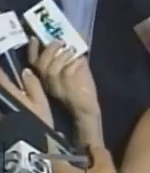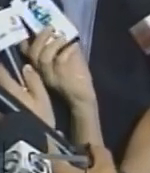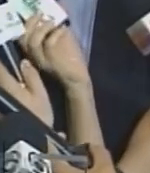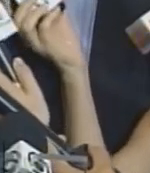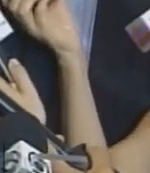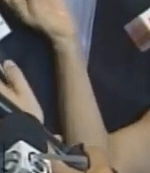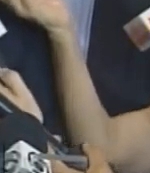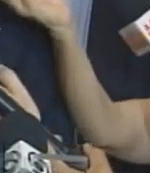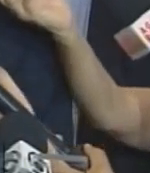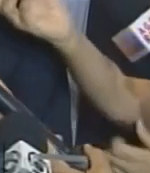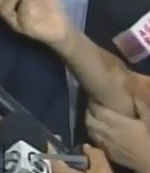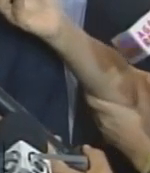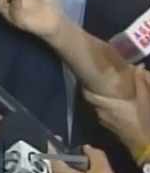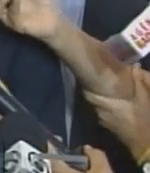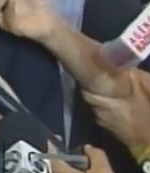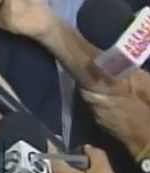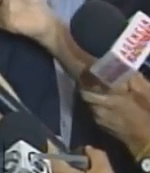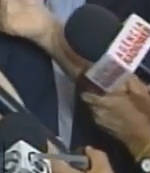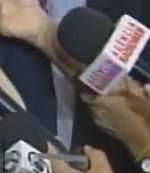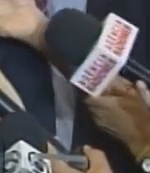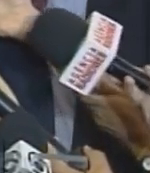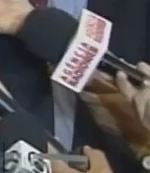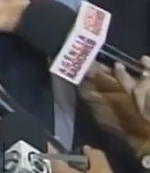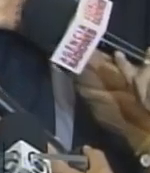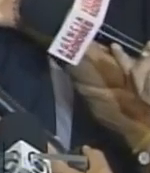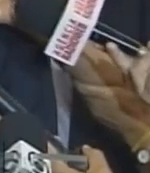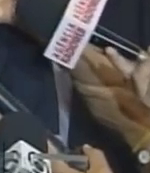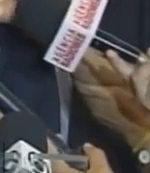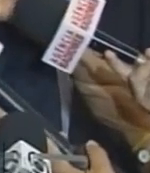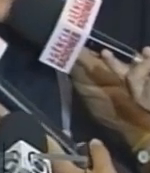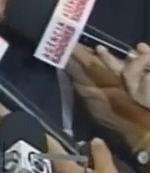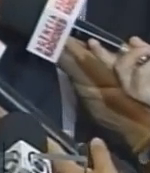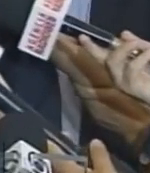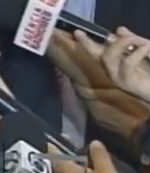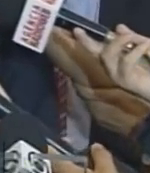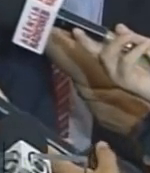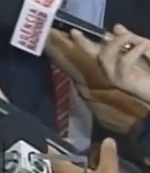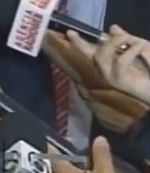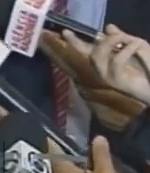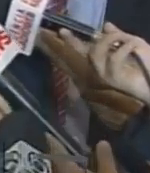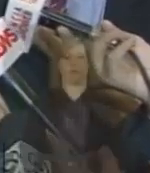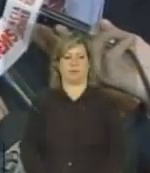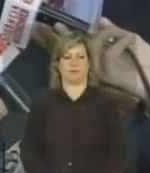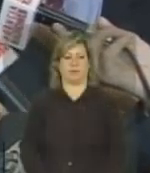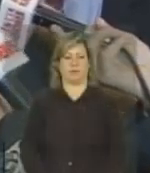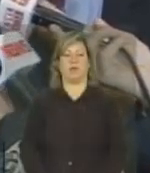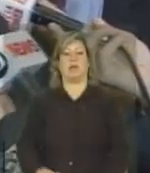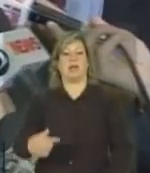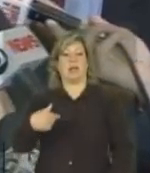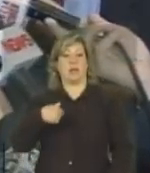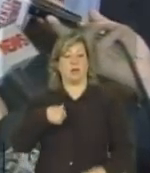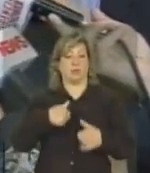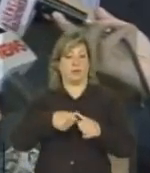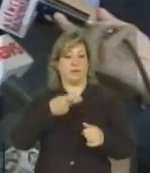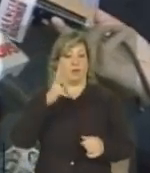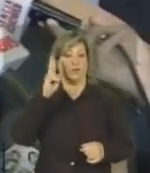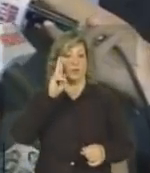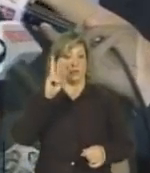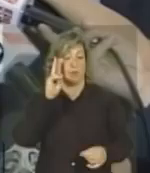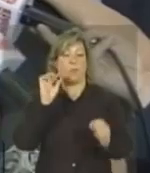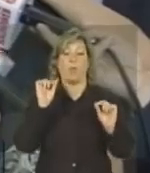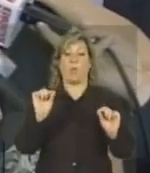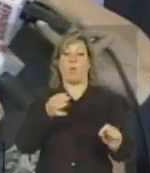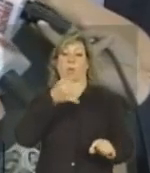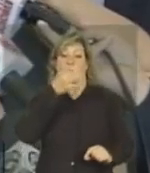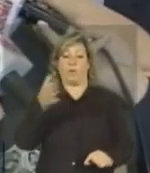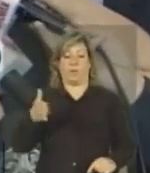Drogas já falou que seria uma grande bobagem classificar o crack de epidemia. O governo mudou a avaliação sobre a droga? Não, eu estou falando o conceito do Ministério da